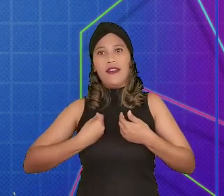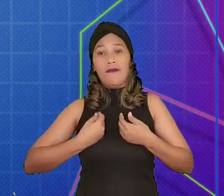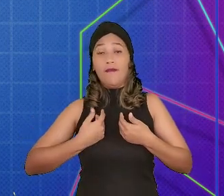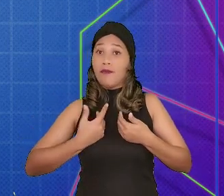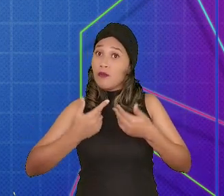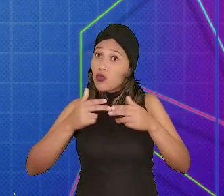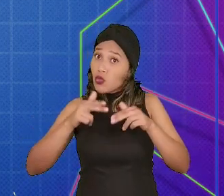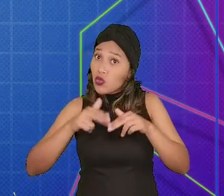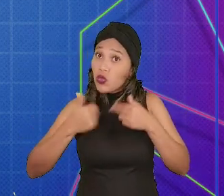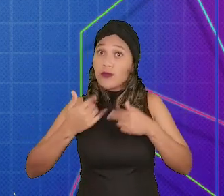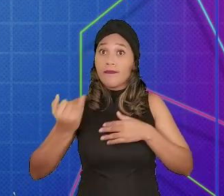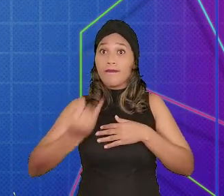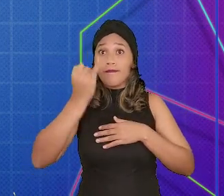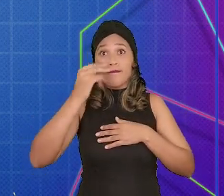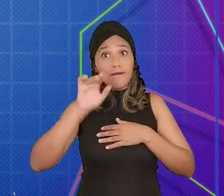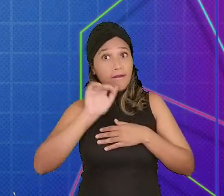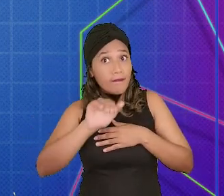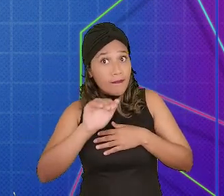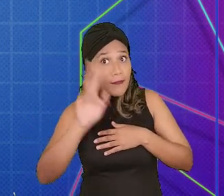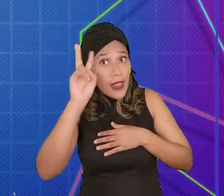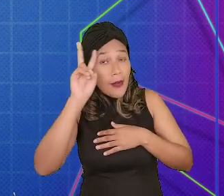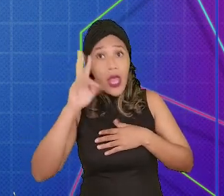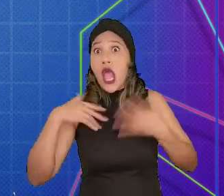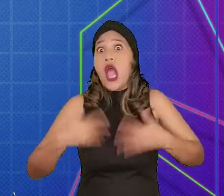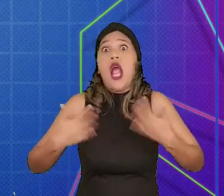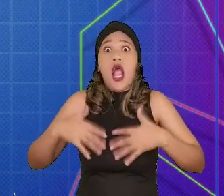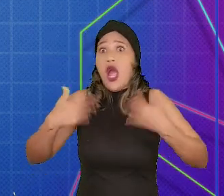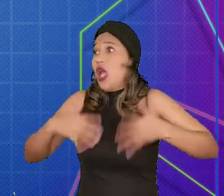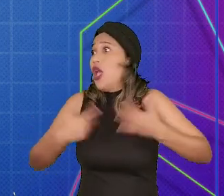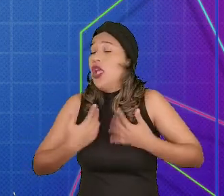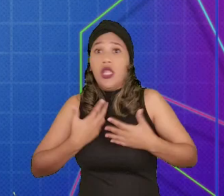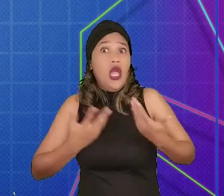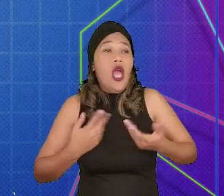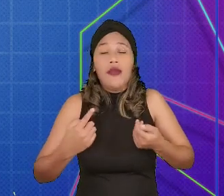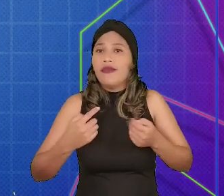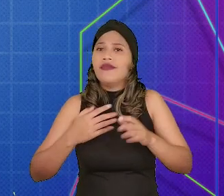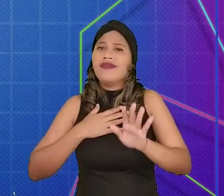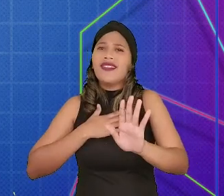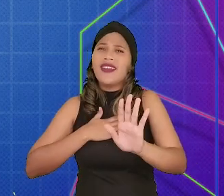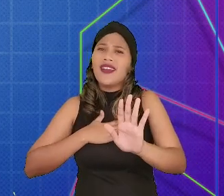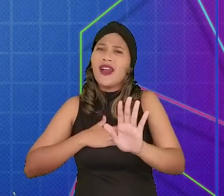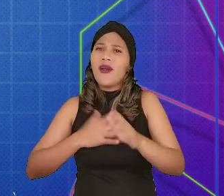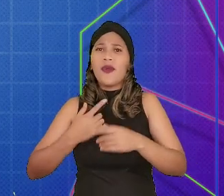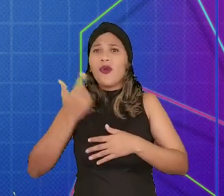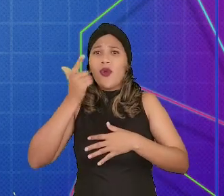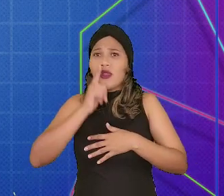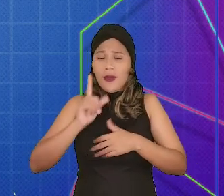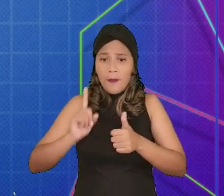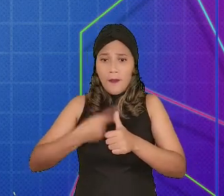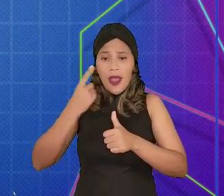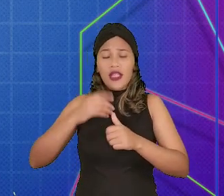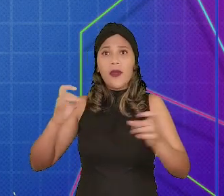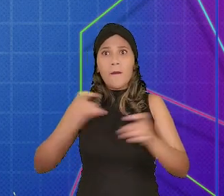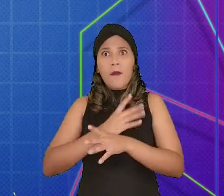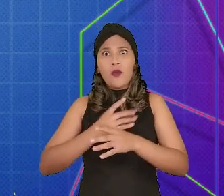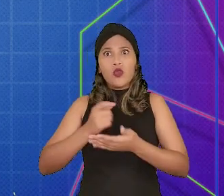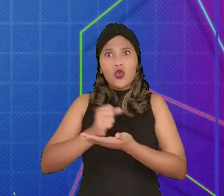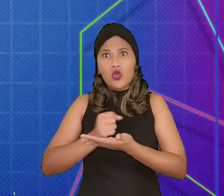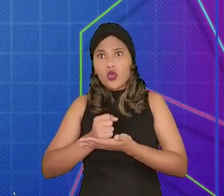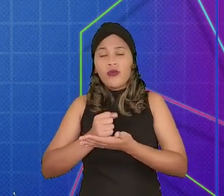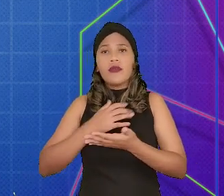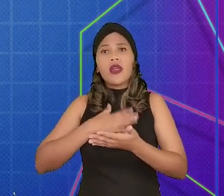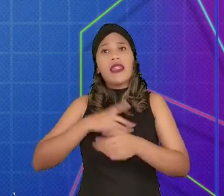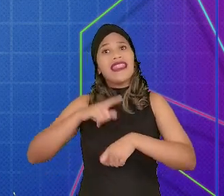é importante lembrar para vocês para não ficarem desesperados ou ansiosos caso não consigam criar um jogo de primeira. É